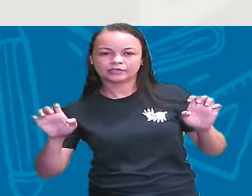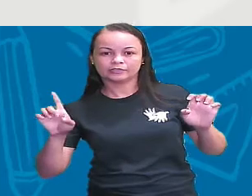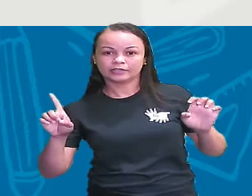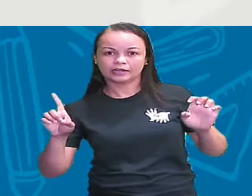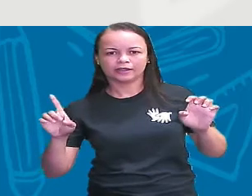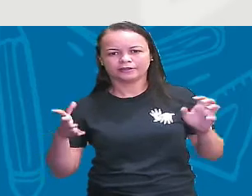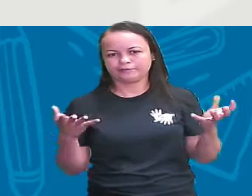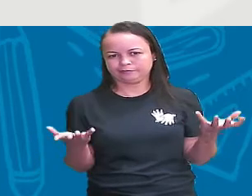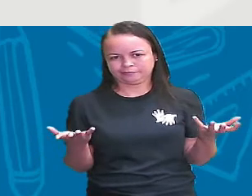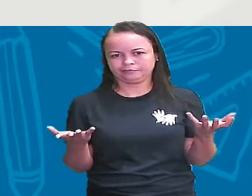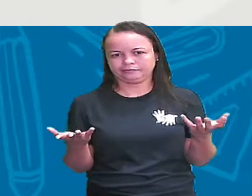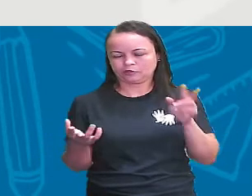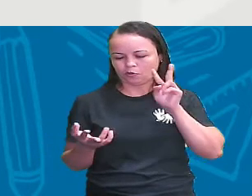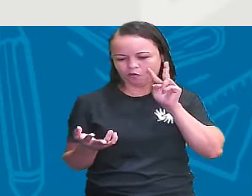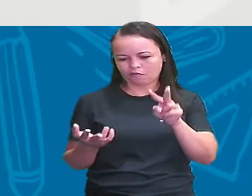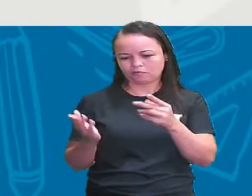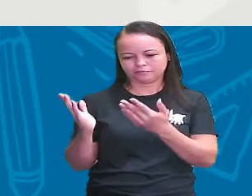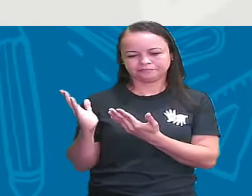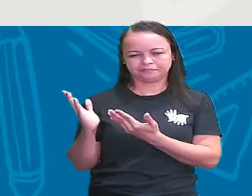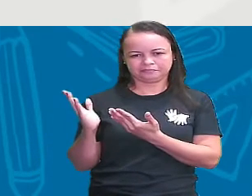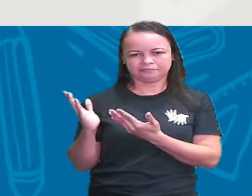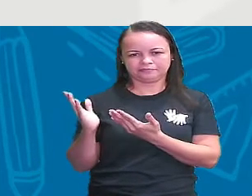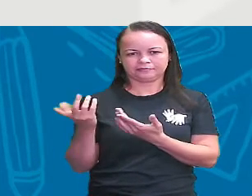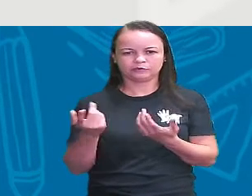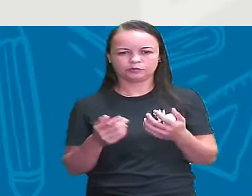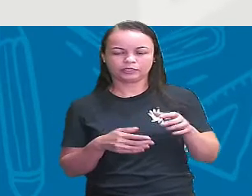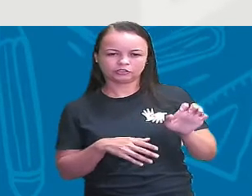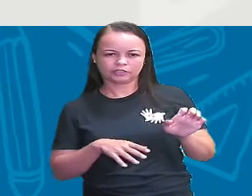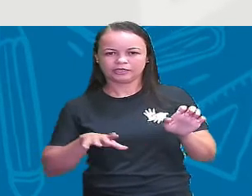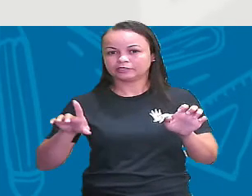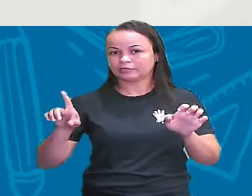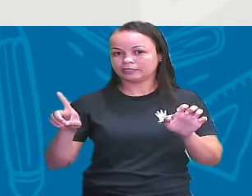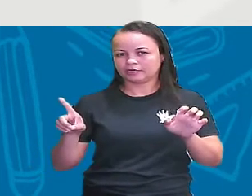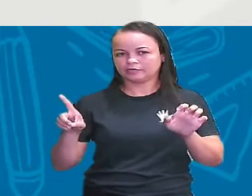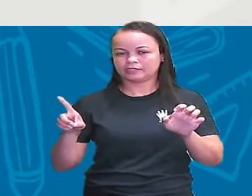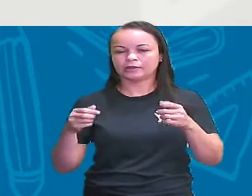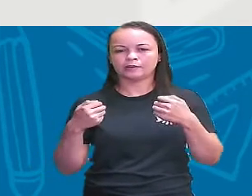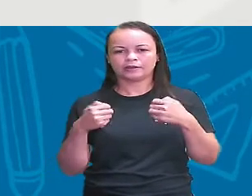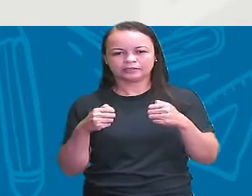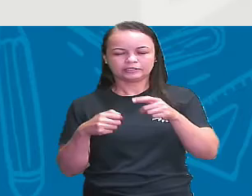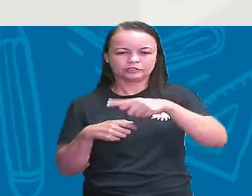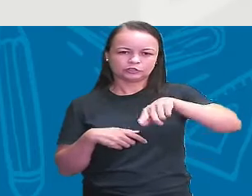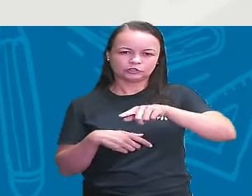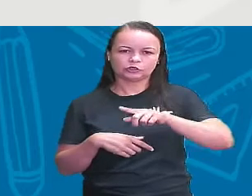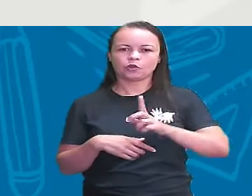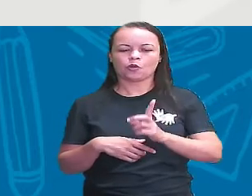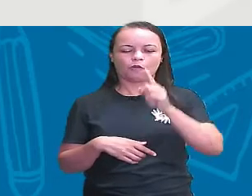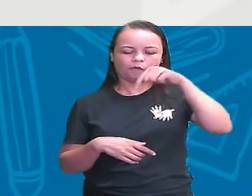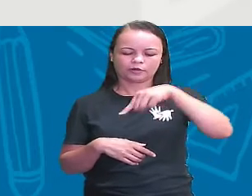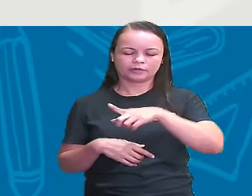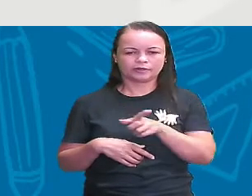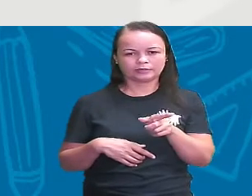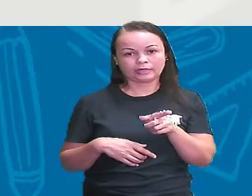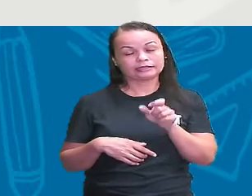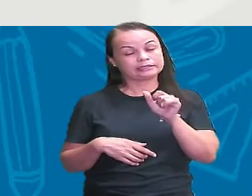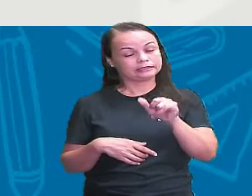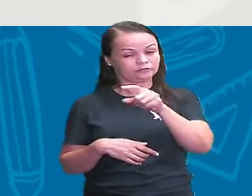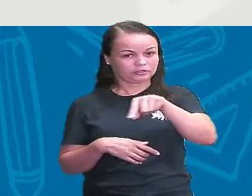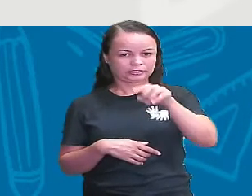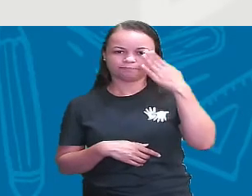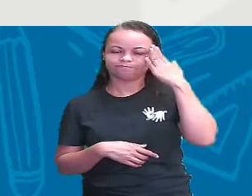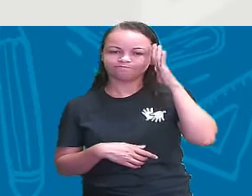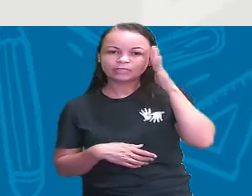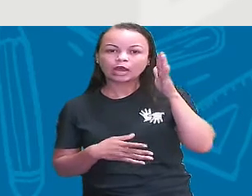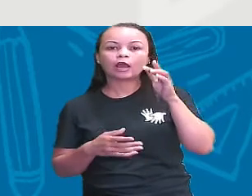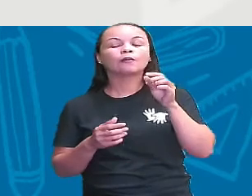esquerda. Olha aí, tá vendo? Serve para você se orientar. Se você não sabe, é bom aprender. Veja